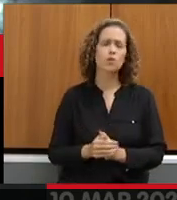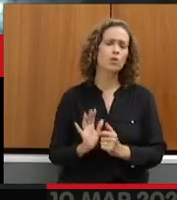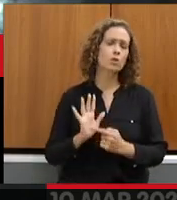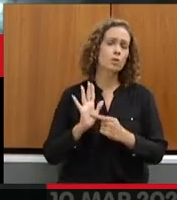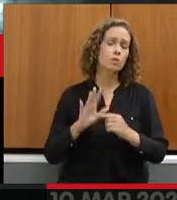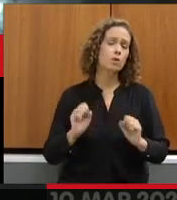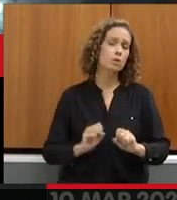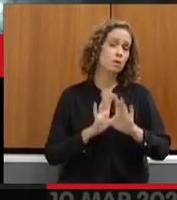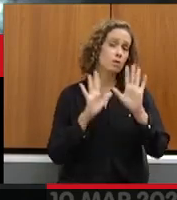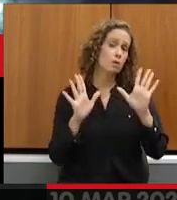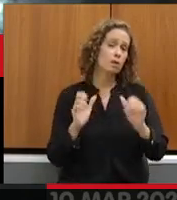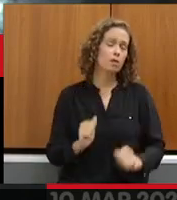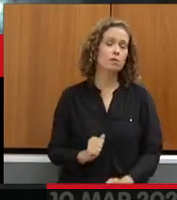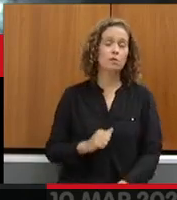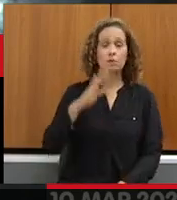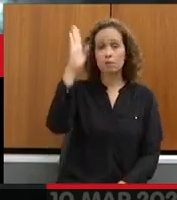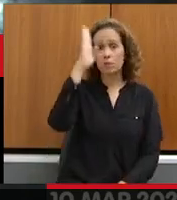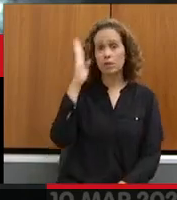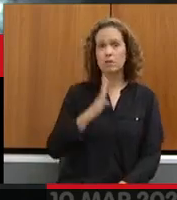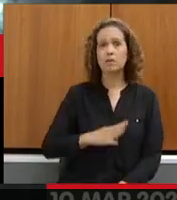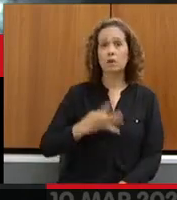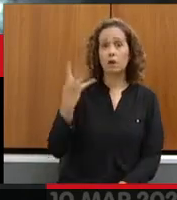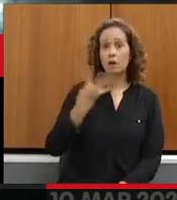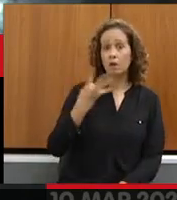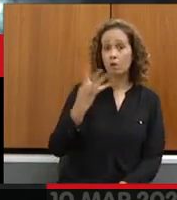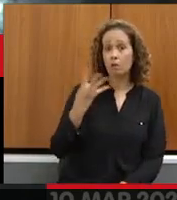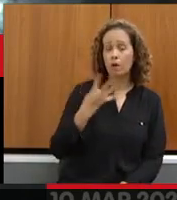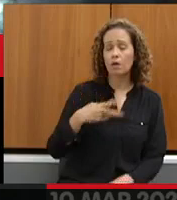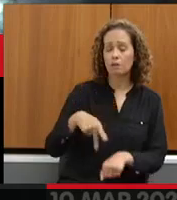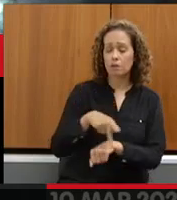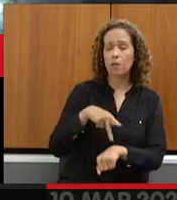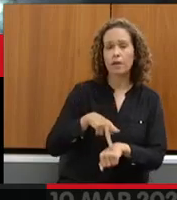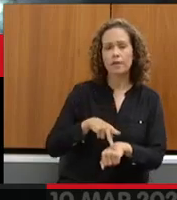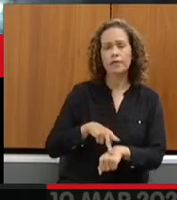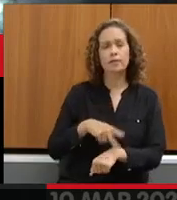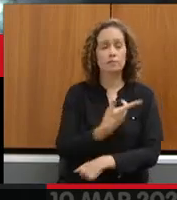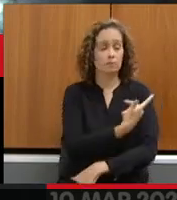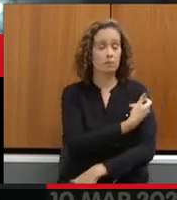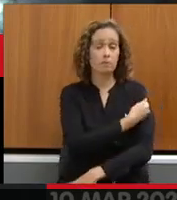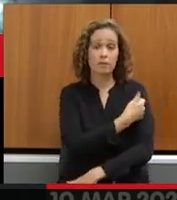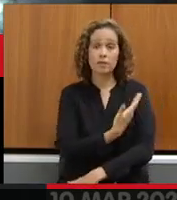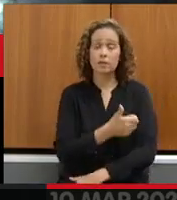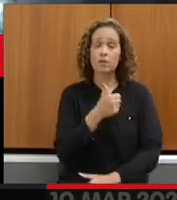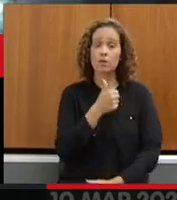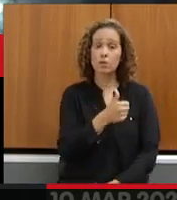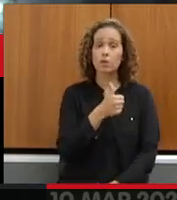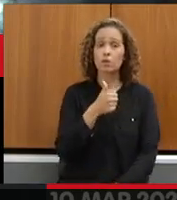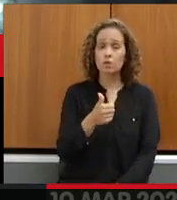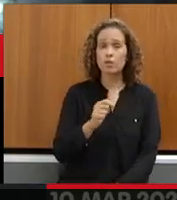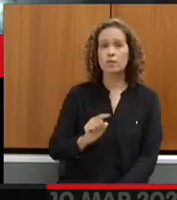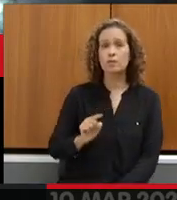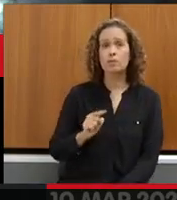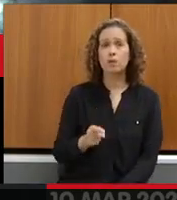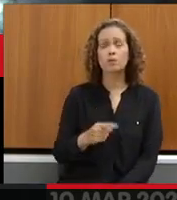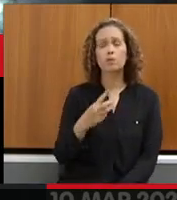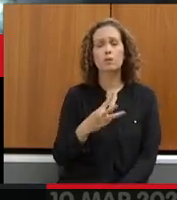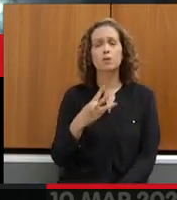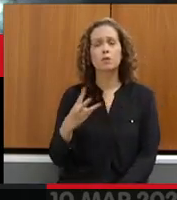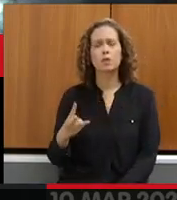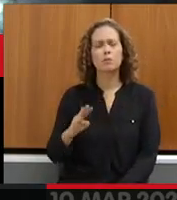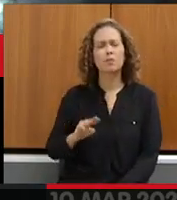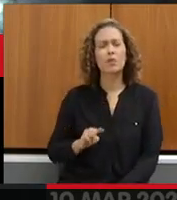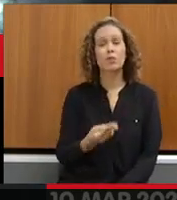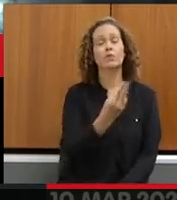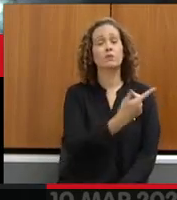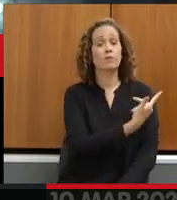deixa bem claro que o Brasil é o quarto país que mais vacina em números absolutos com 11 pontos 36 milhões de vacina distribuídas